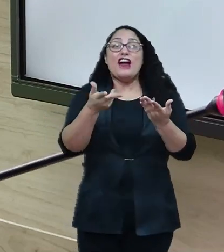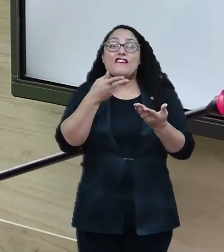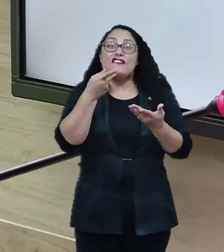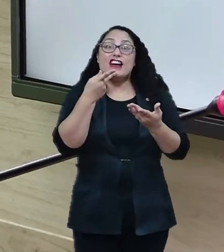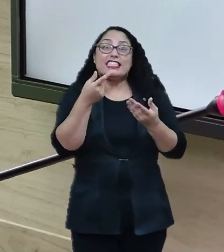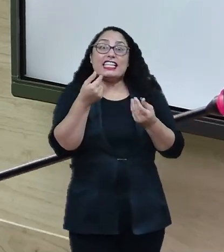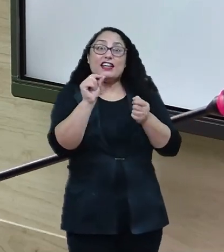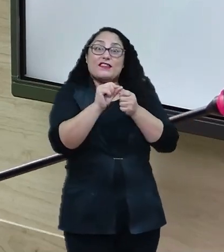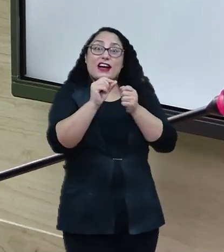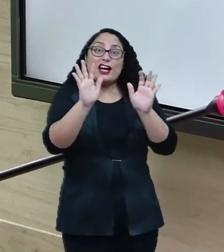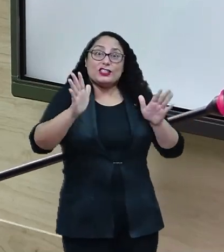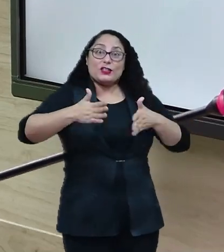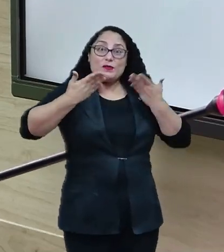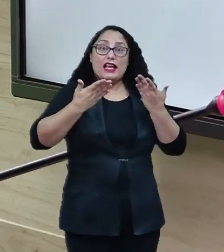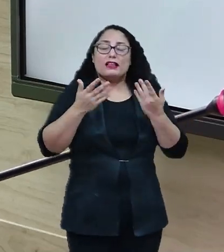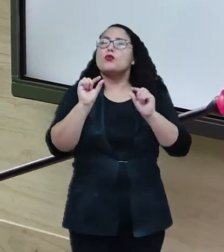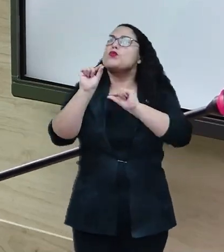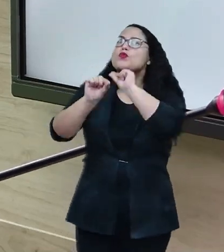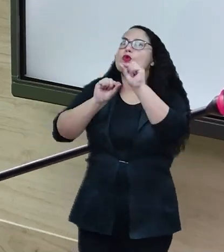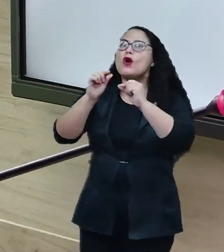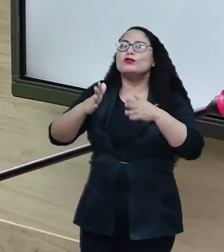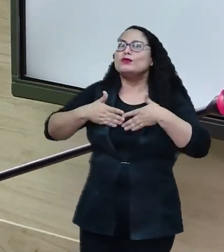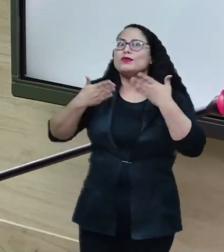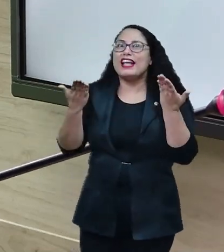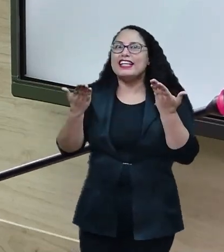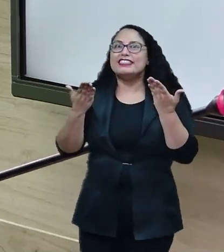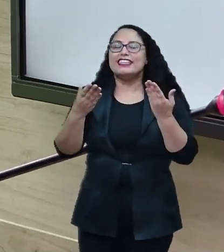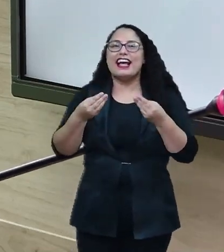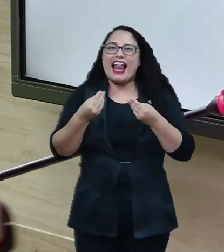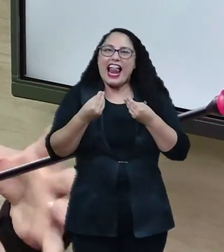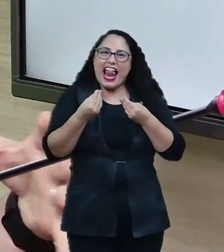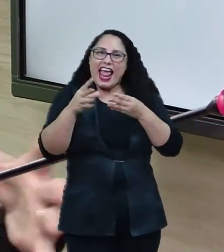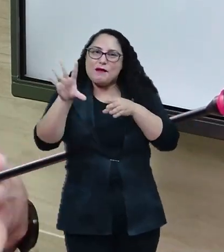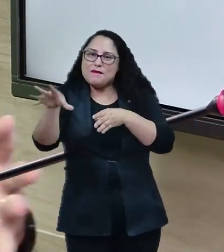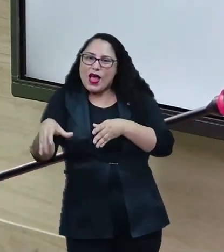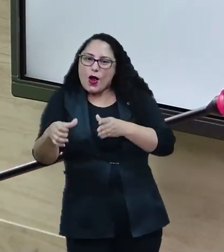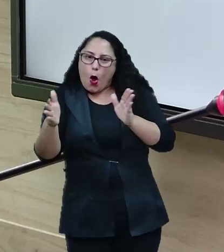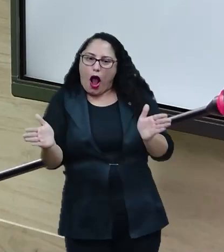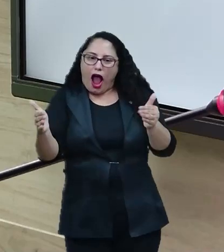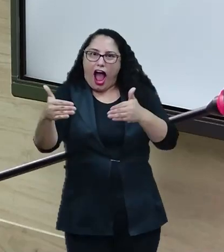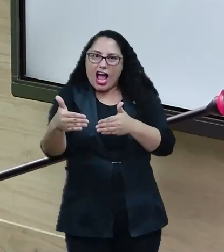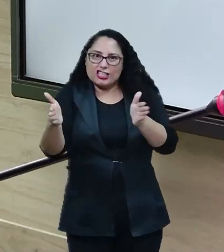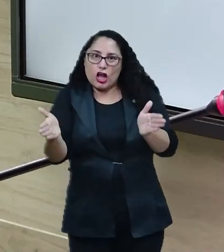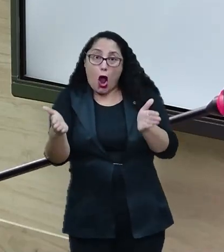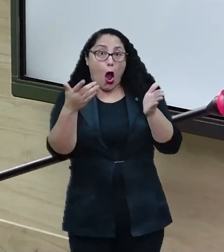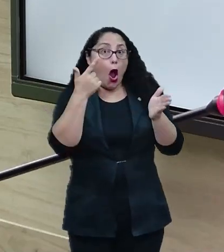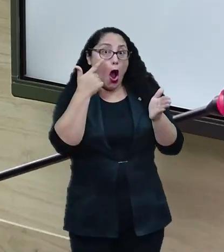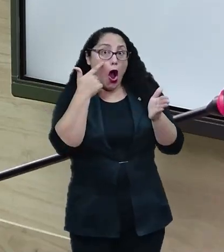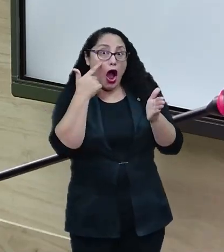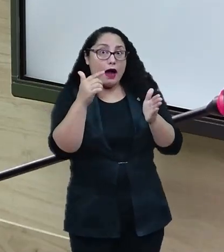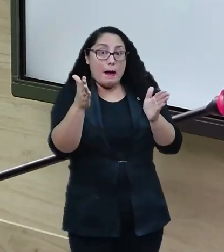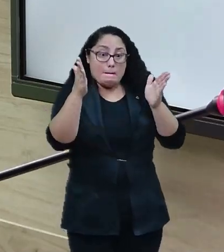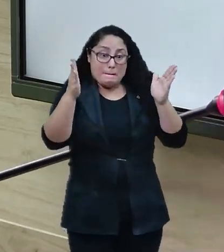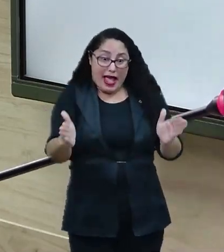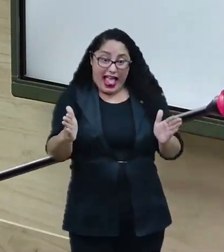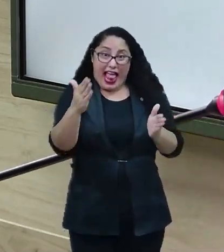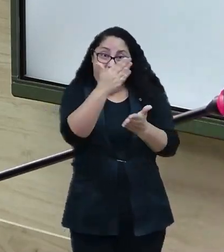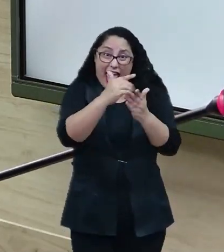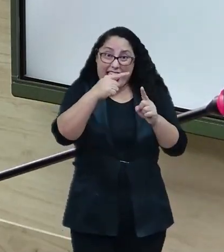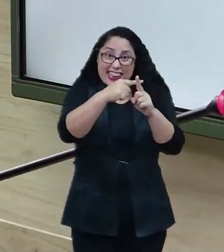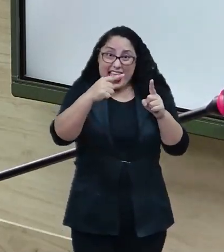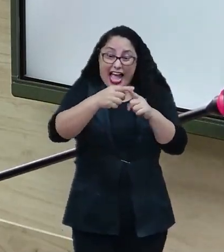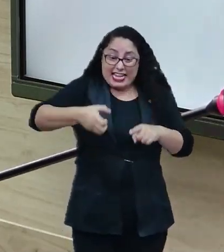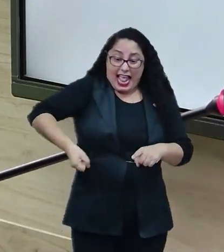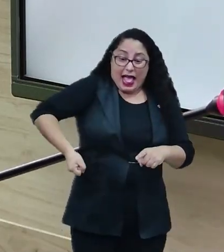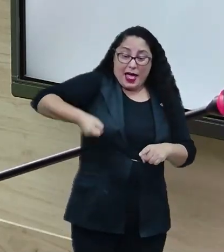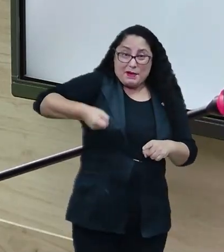fazer uma surpresa. Eu falei, mas qual surpresa? Aí ela foi lá, pegou uma caixota assim, falou, olha, ocupou metade da minha